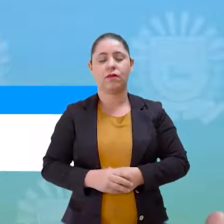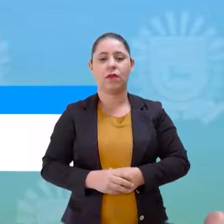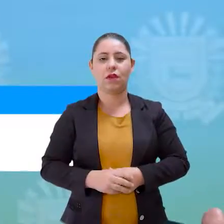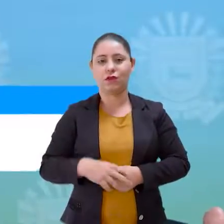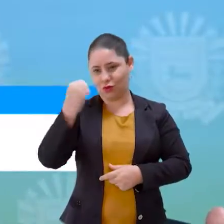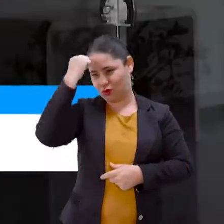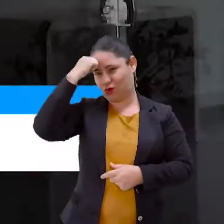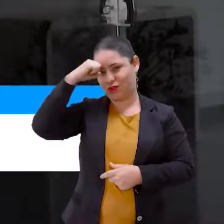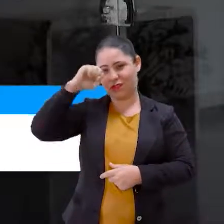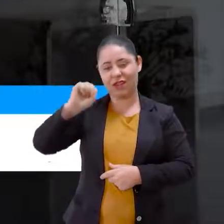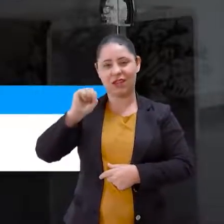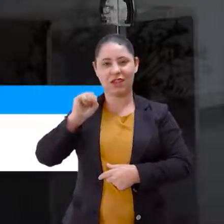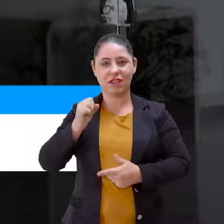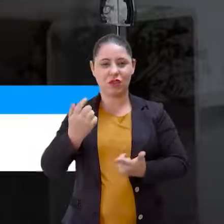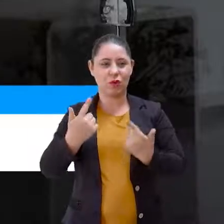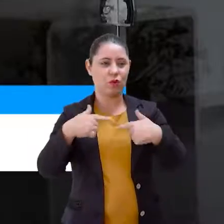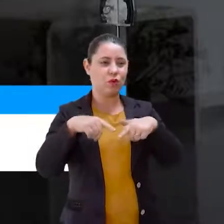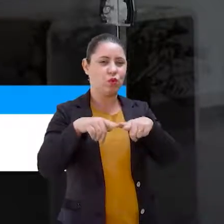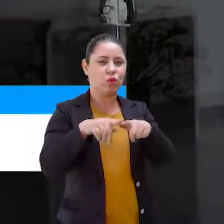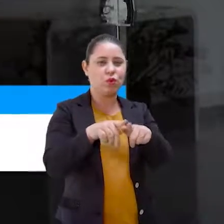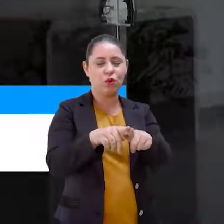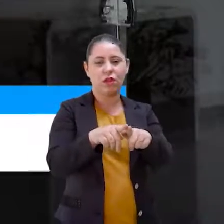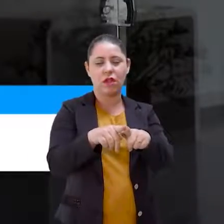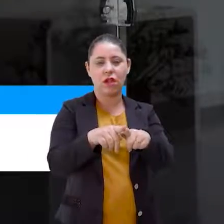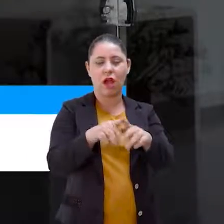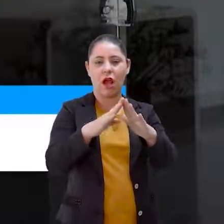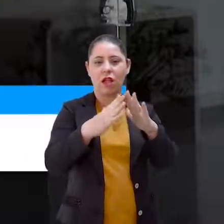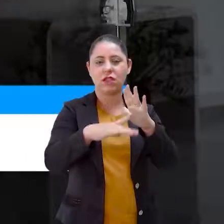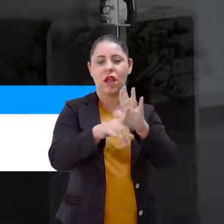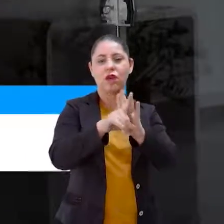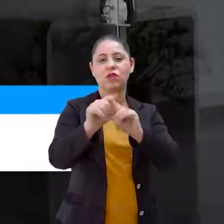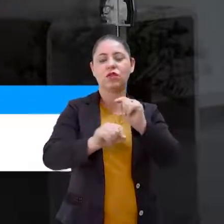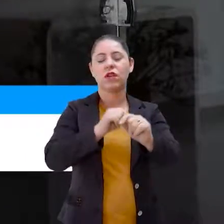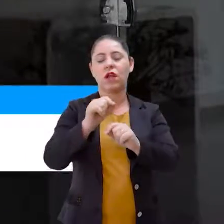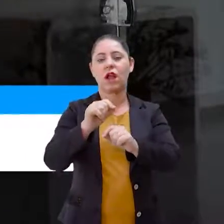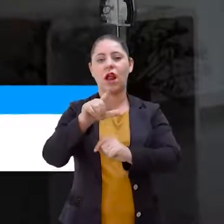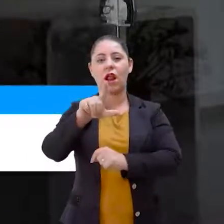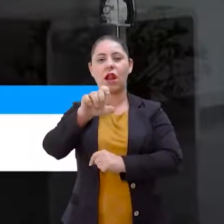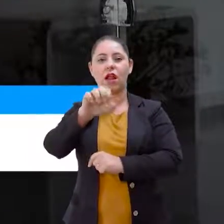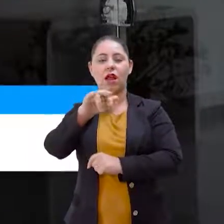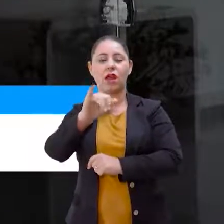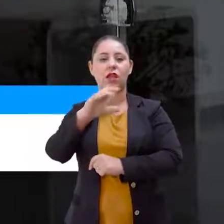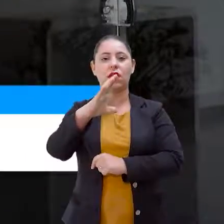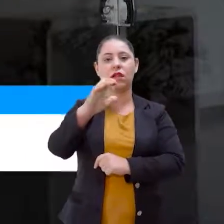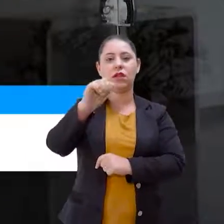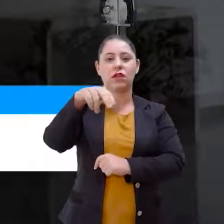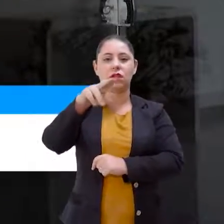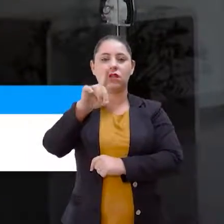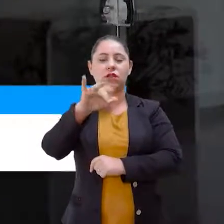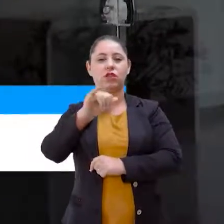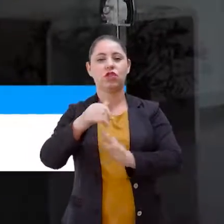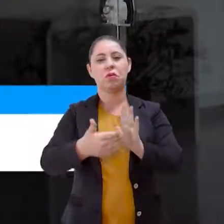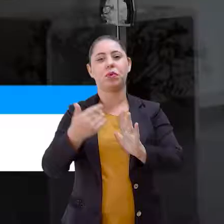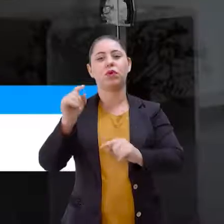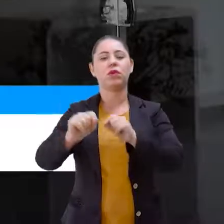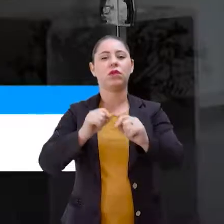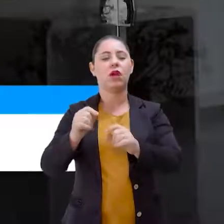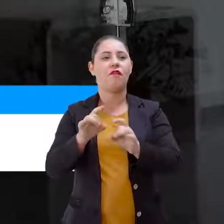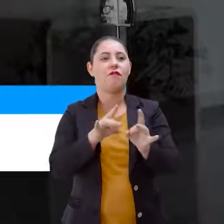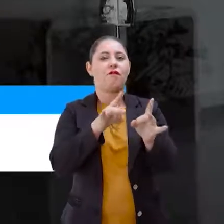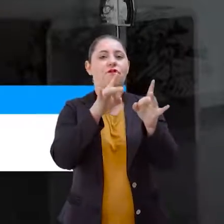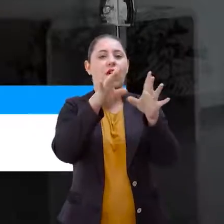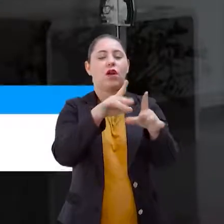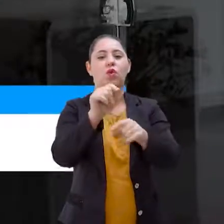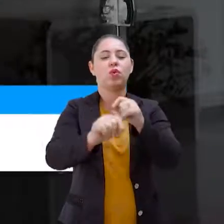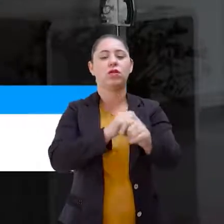realidade do nosso Estado. Um dos casos de sucesso de interlocução entre as casas legislativas diz respeito à Lei Candir, que